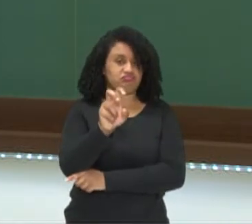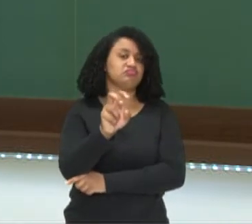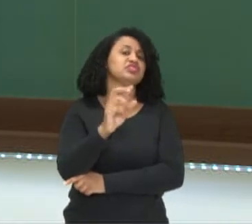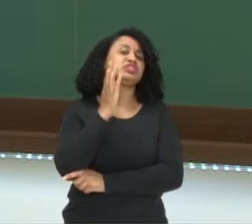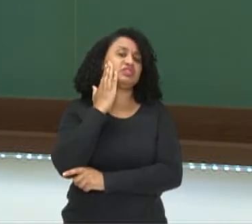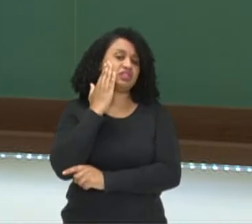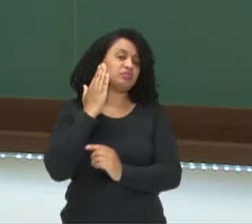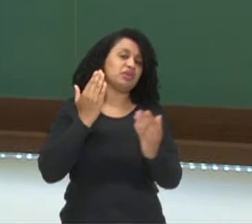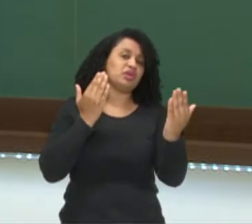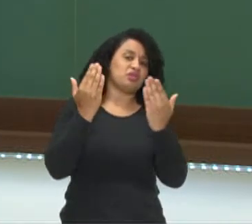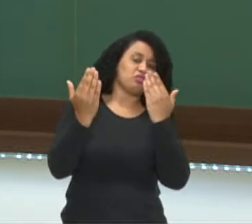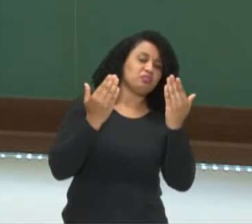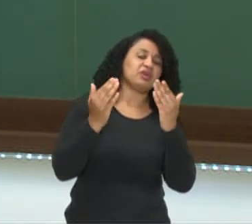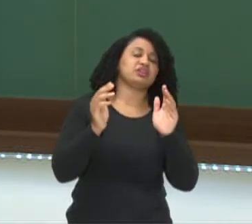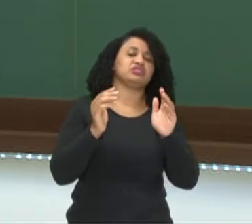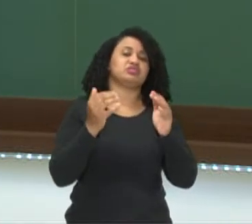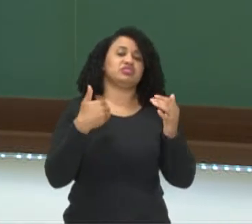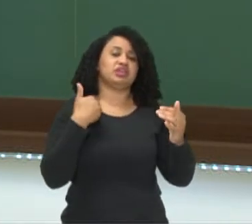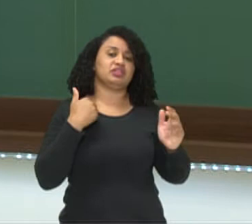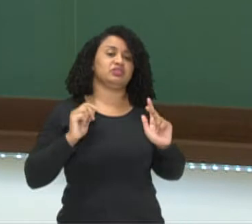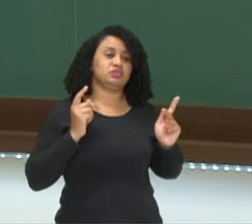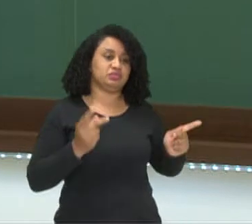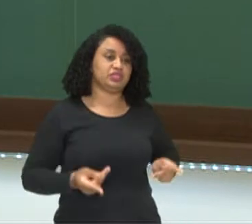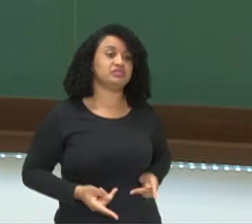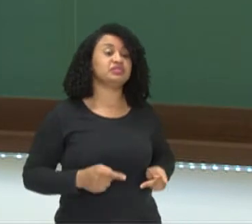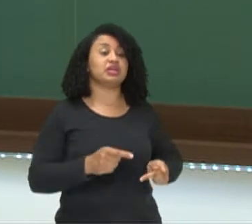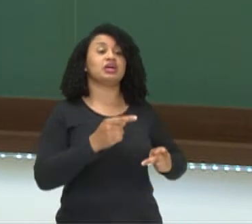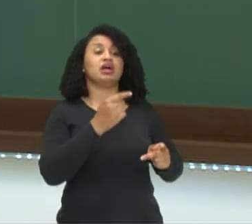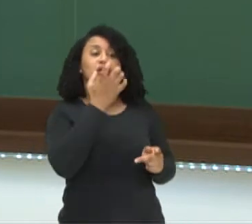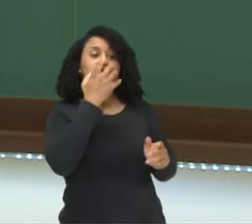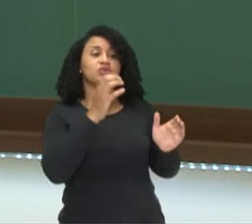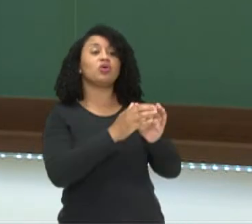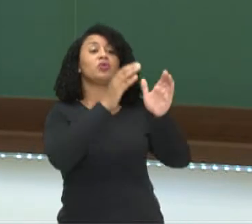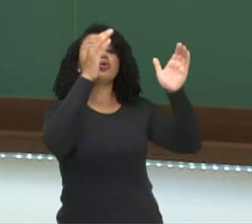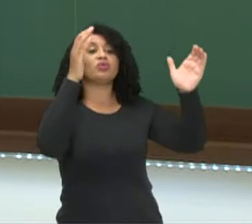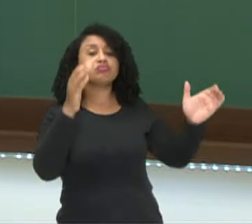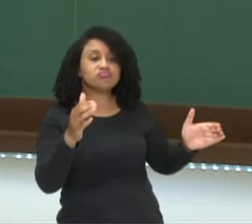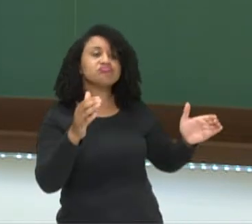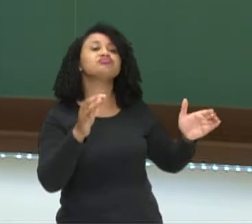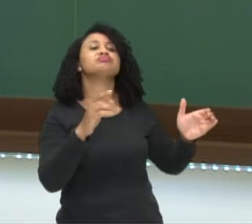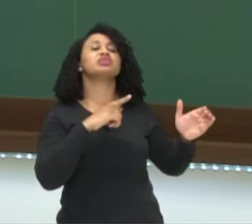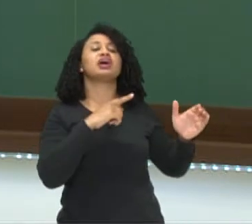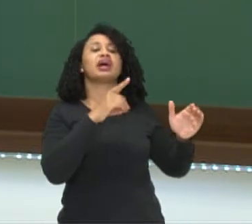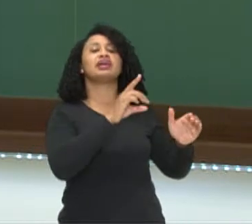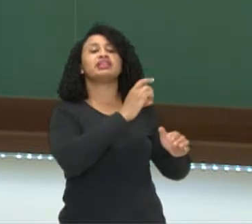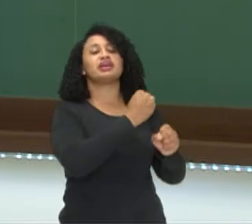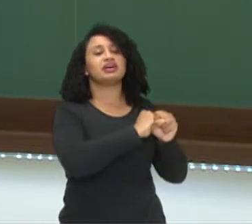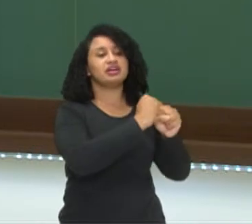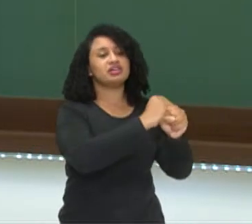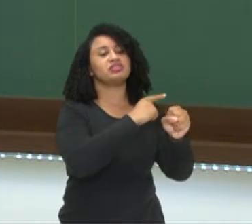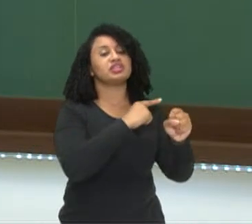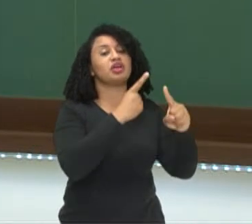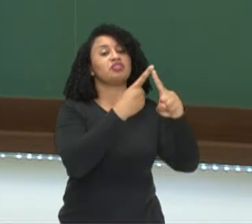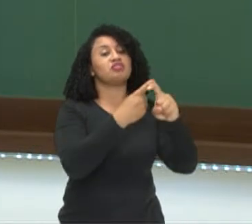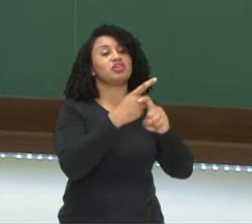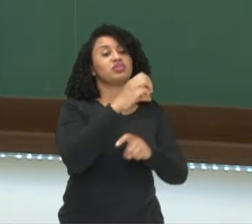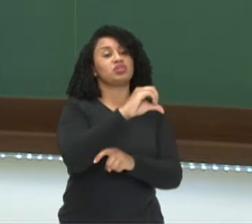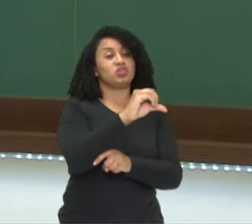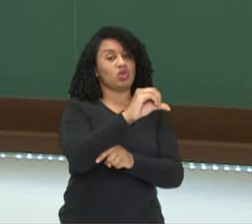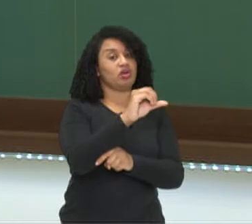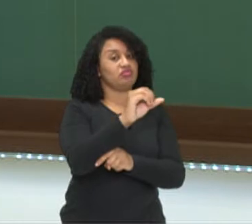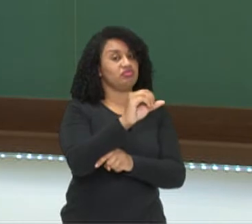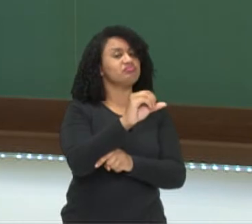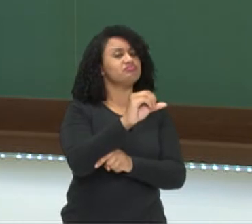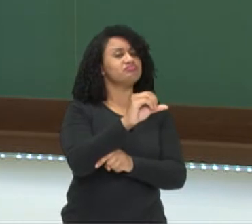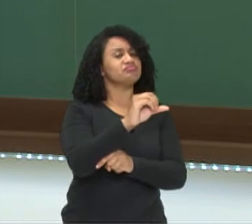Você vai ter o comparativo com a idade humana. E os cães de raças grandes, multiplica cada ano por 9, ó. Repare como vai diminuindo,